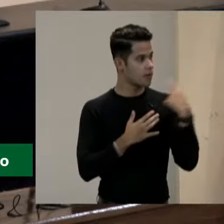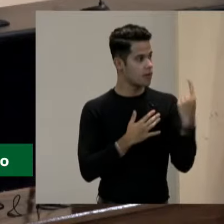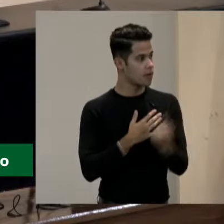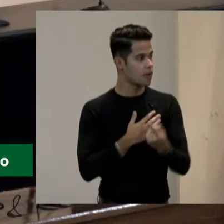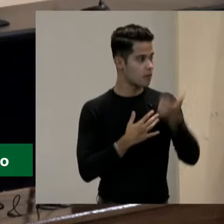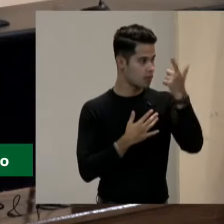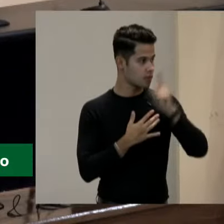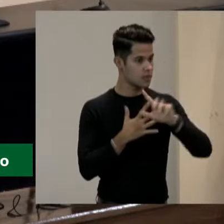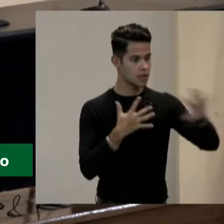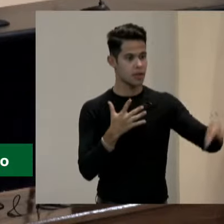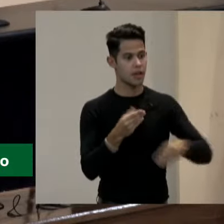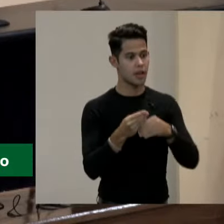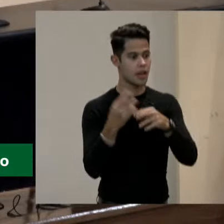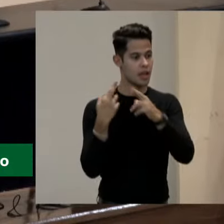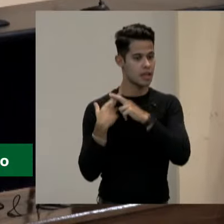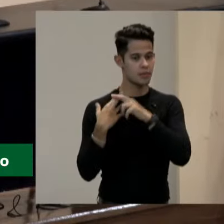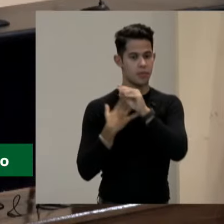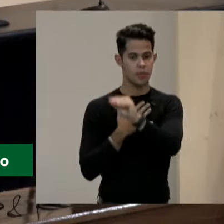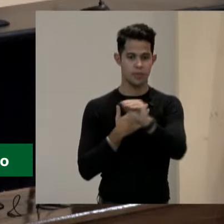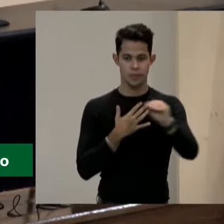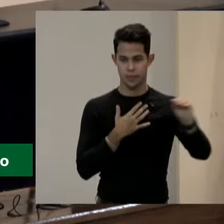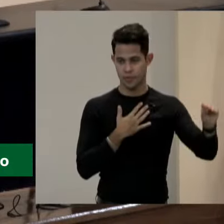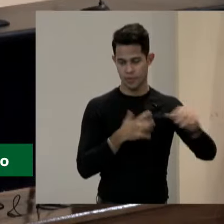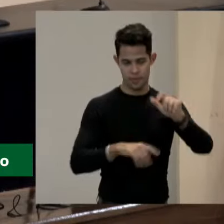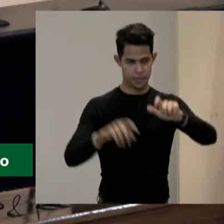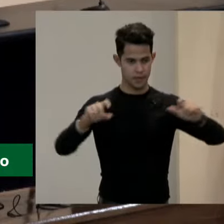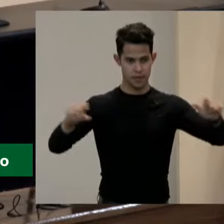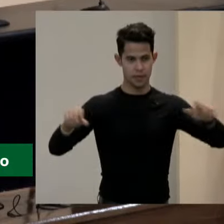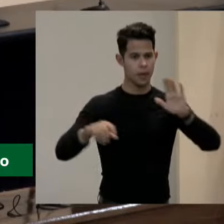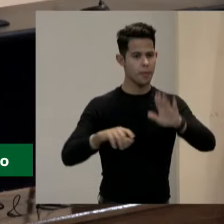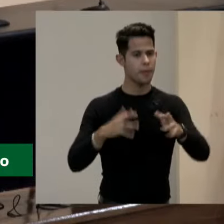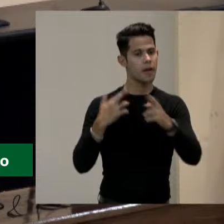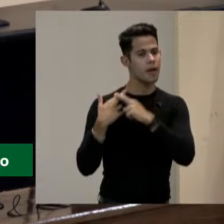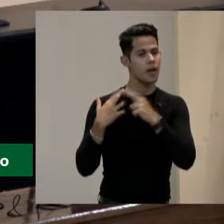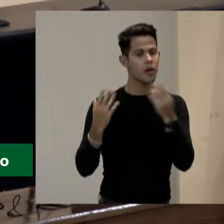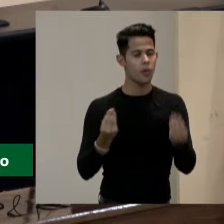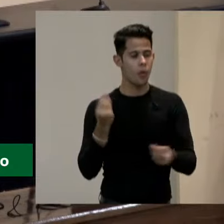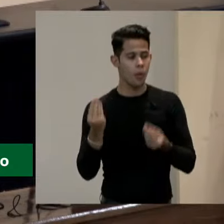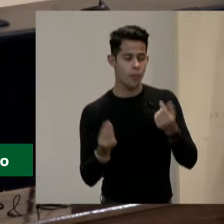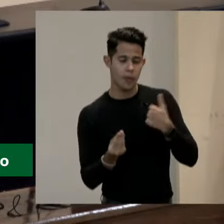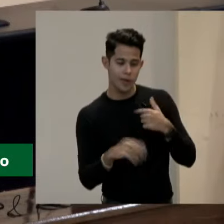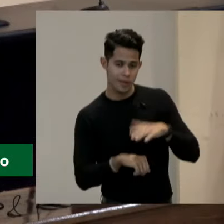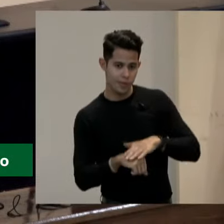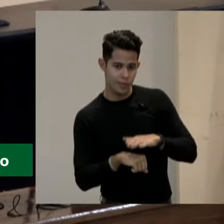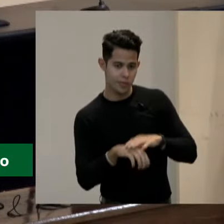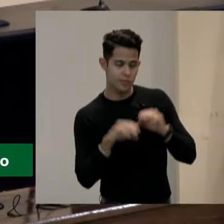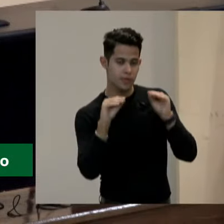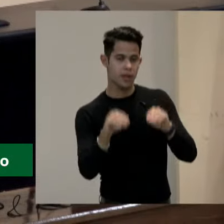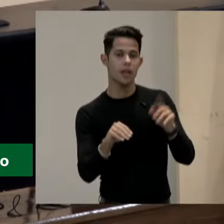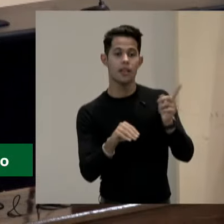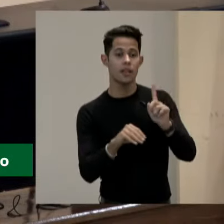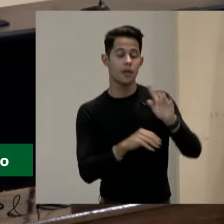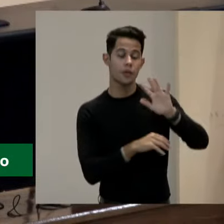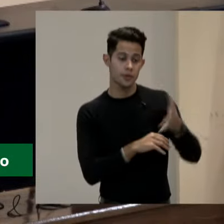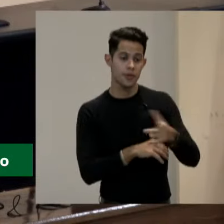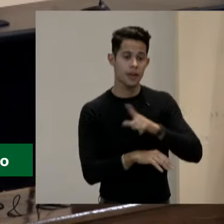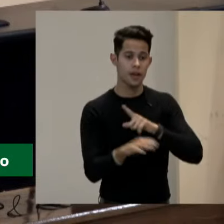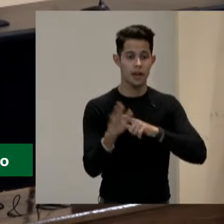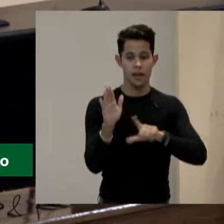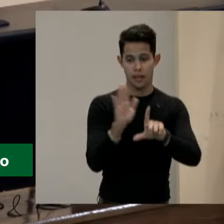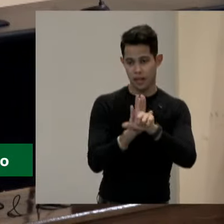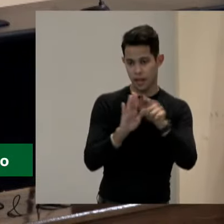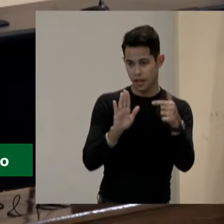atribuir responsabilidades, mas não é responsabilidades que eu irei atribuir, já são atribuições legais.